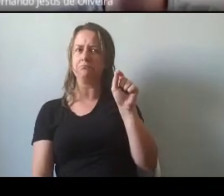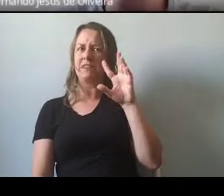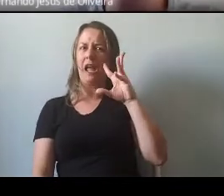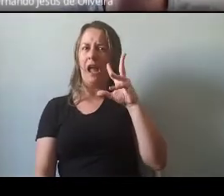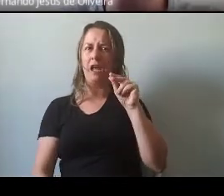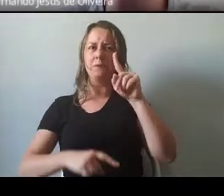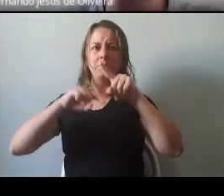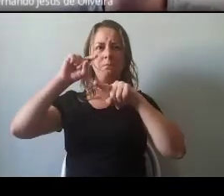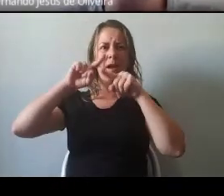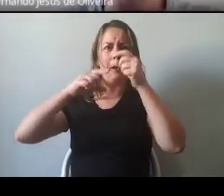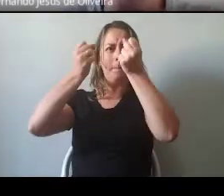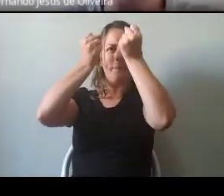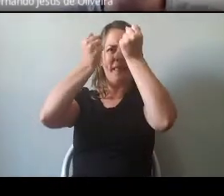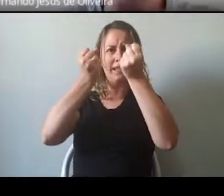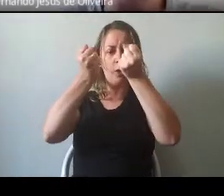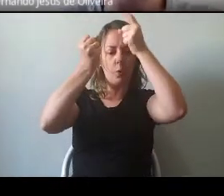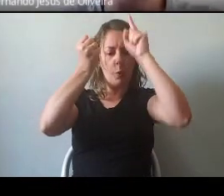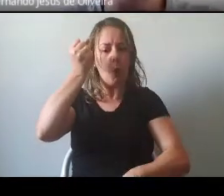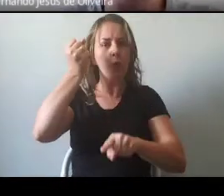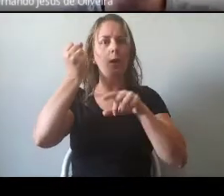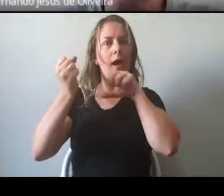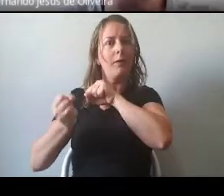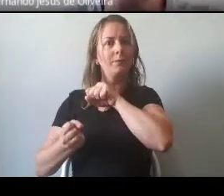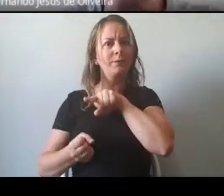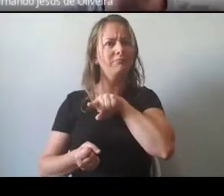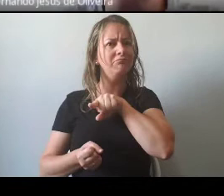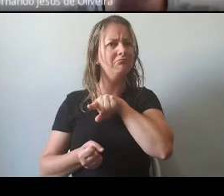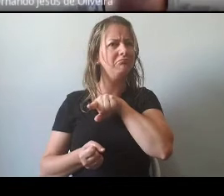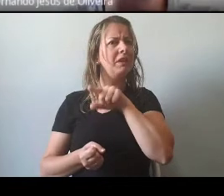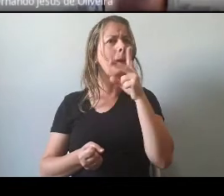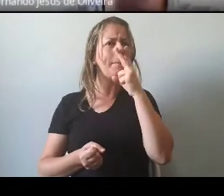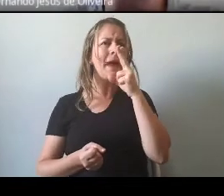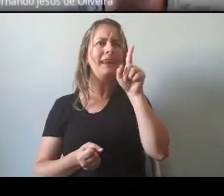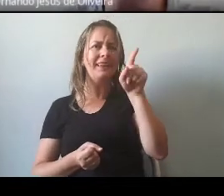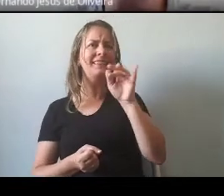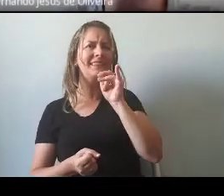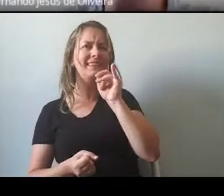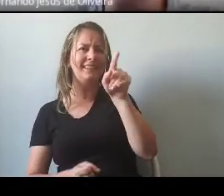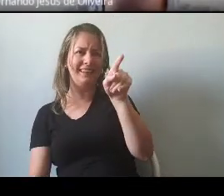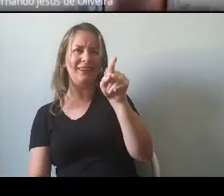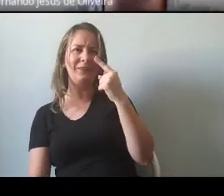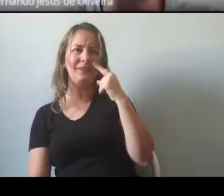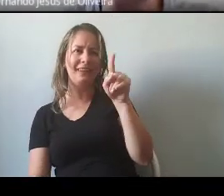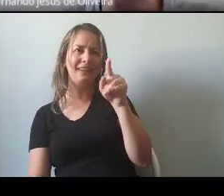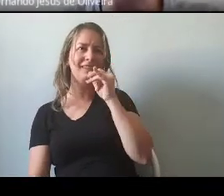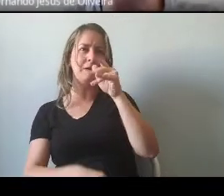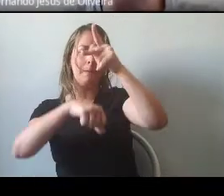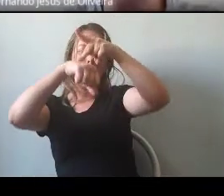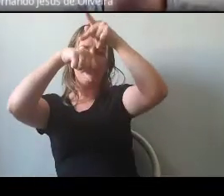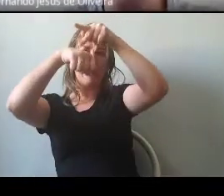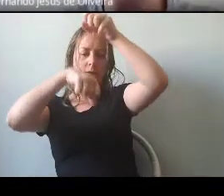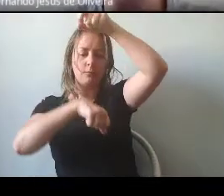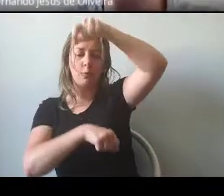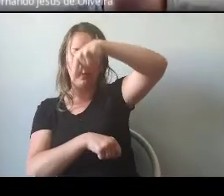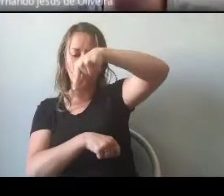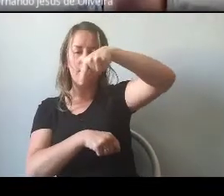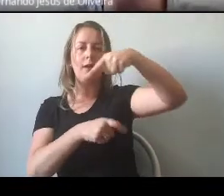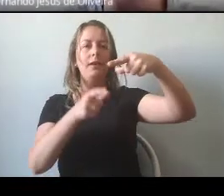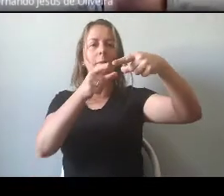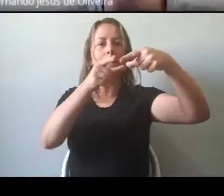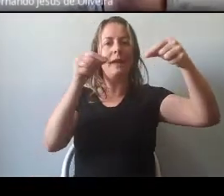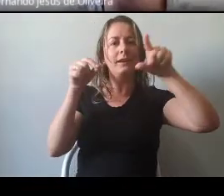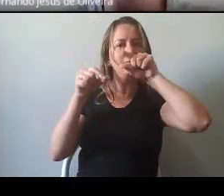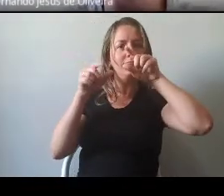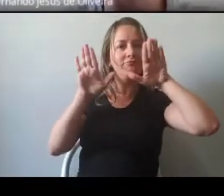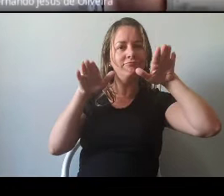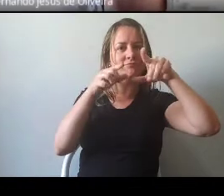mais pesados caem mais rápido? Quando a gente olha aqui na Terra, parece que isso é verdade, né? Se a gente joga uma